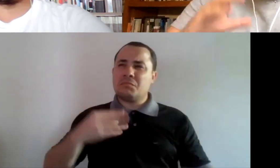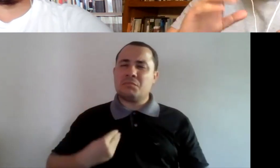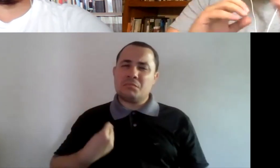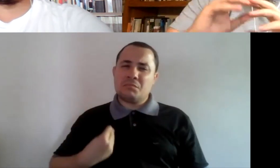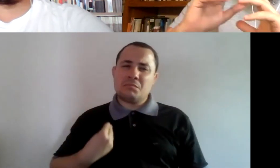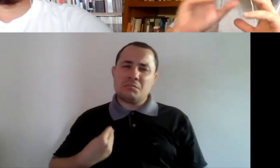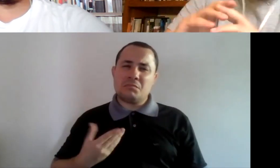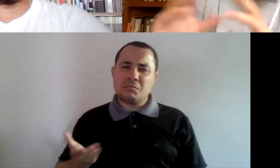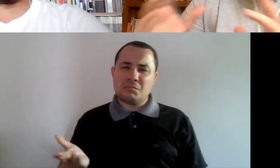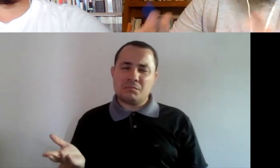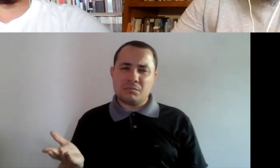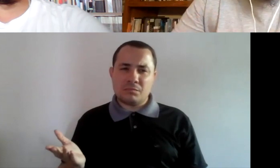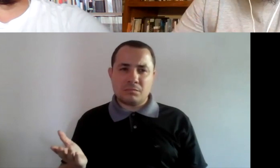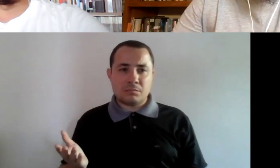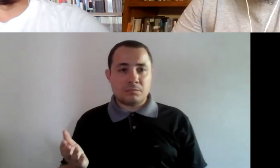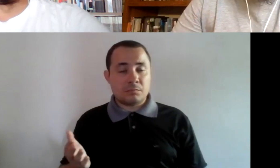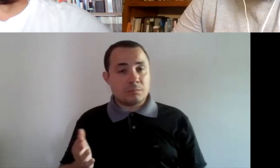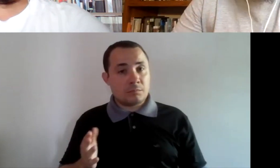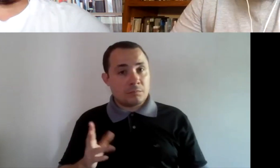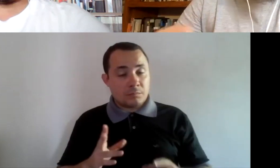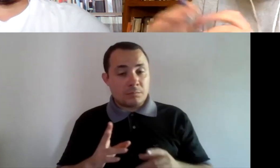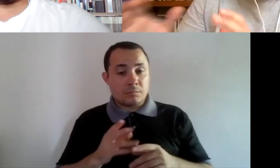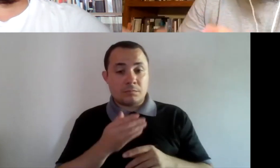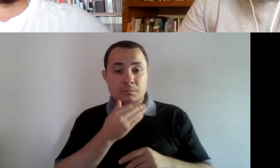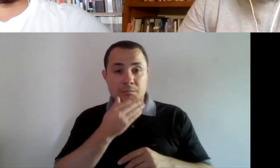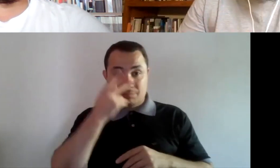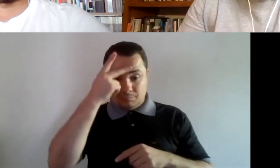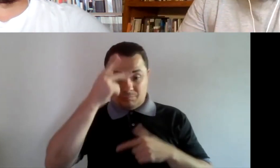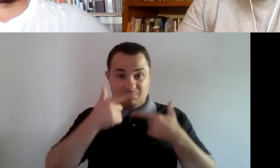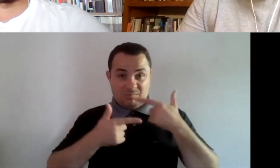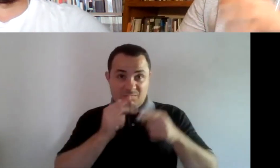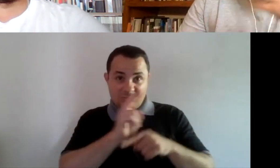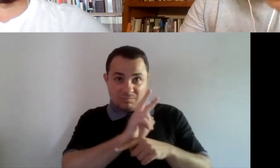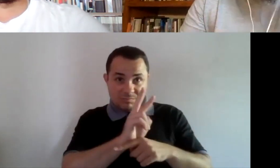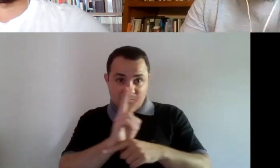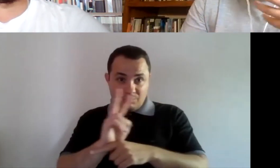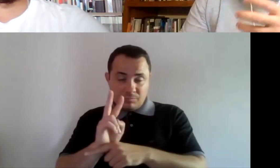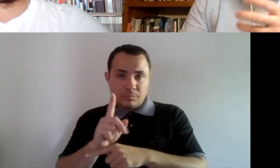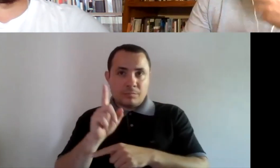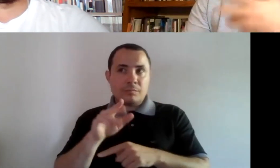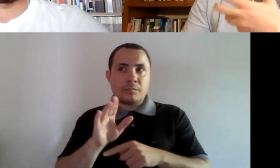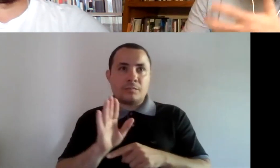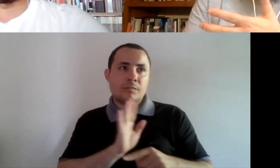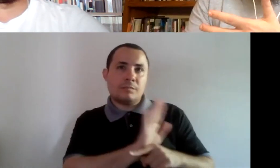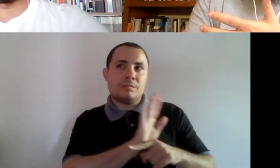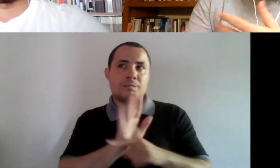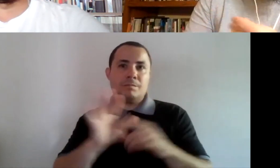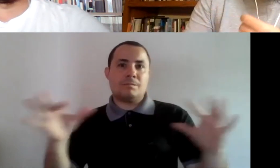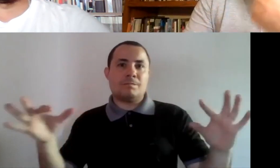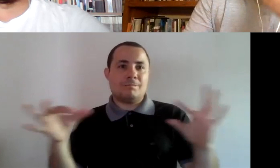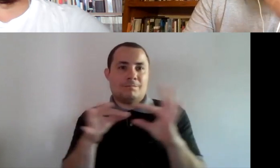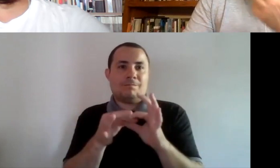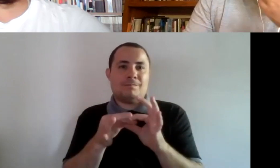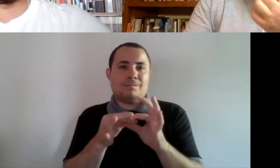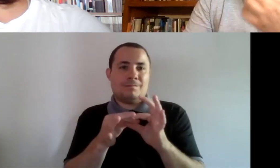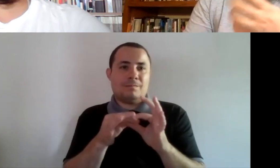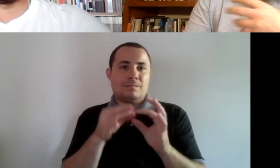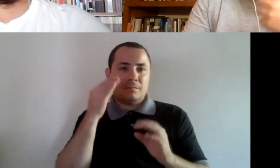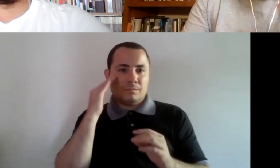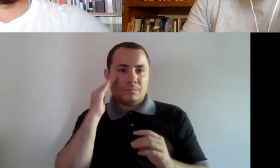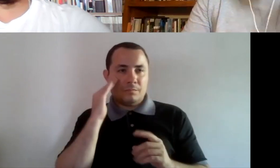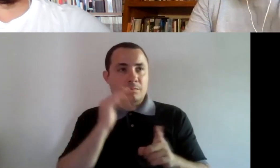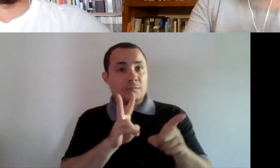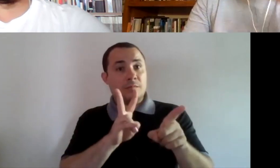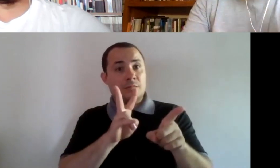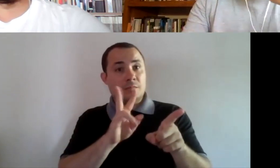é mostrar que há uma pluralidade em literatura muito grande e que você certamente vai encontrar uma